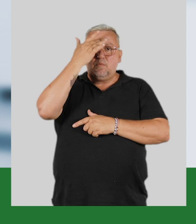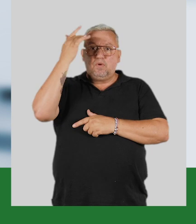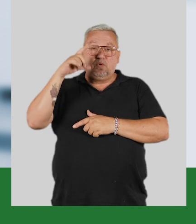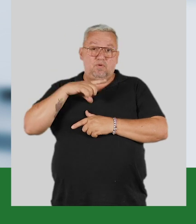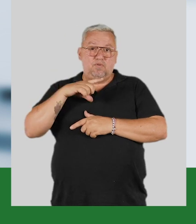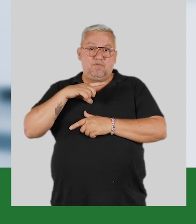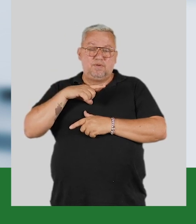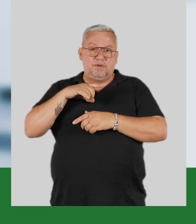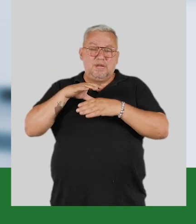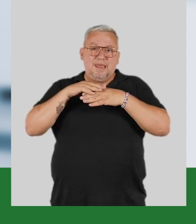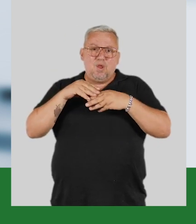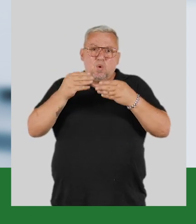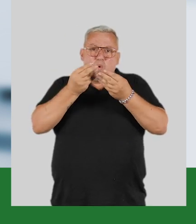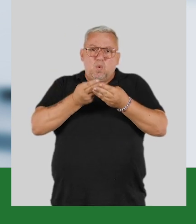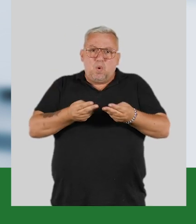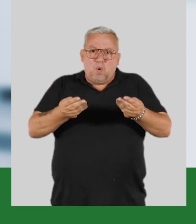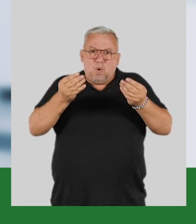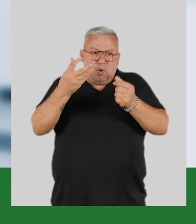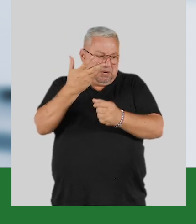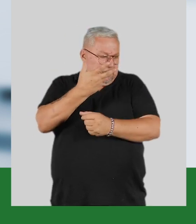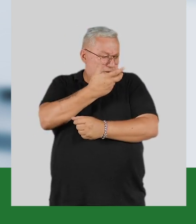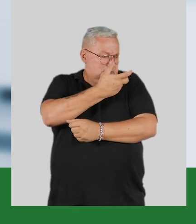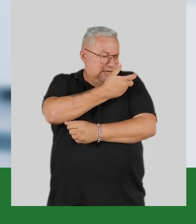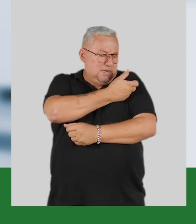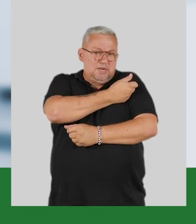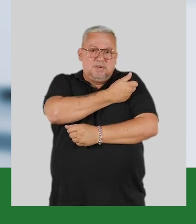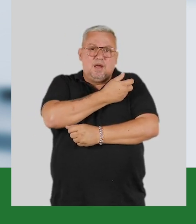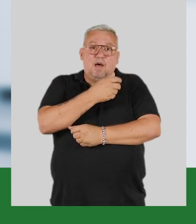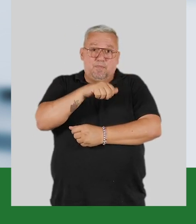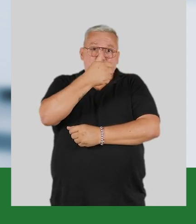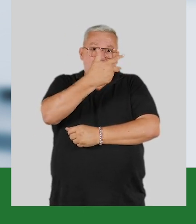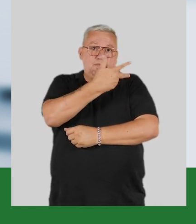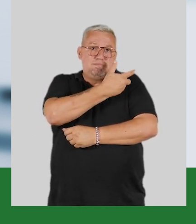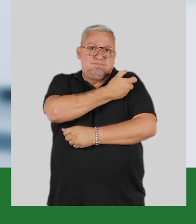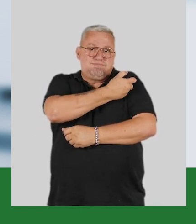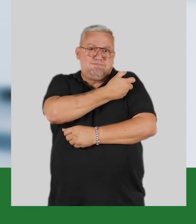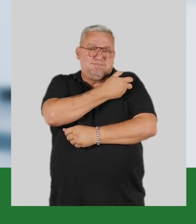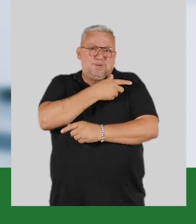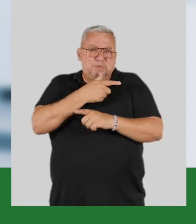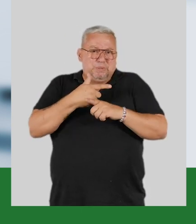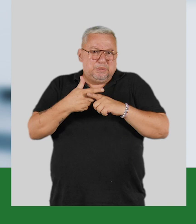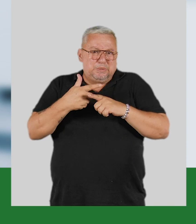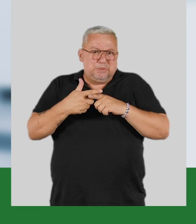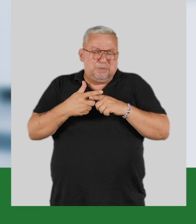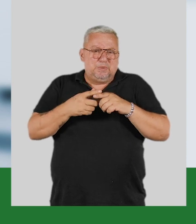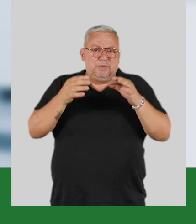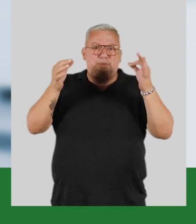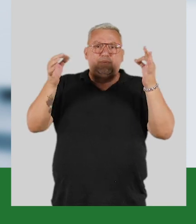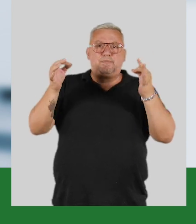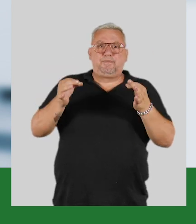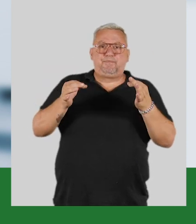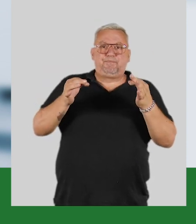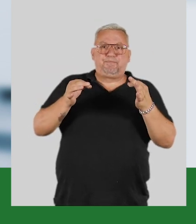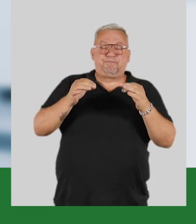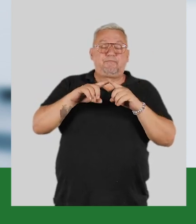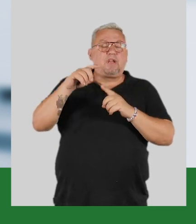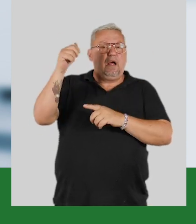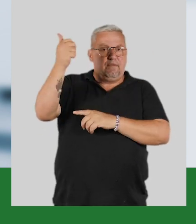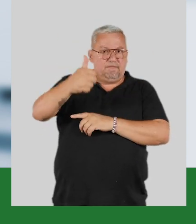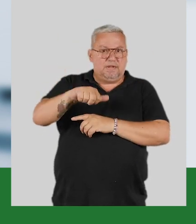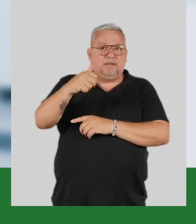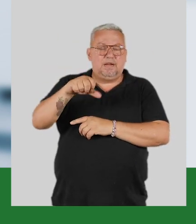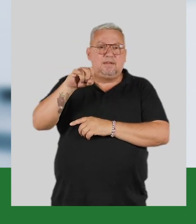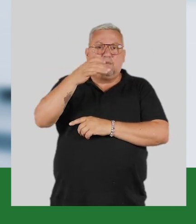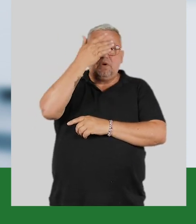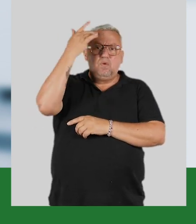uma hipersensibilidade à primeira dose, uma anafilaxia após a primeira dose, o ideal é reavaliar se a